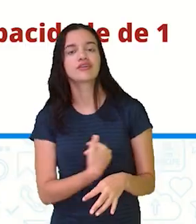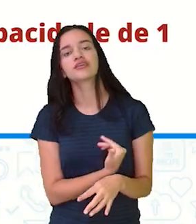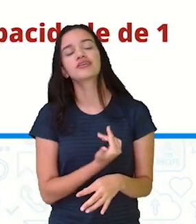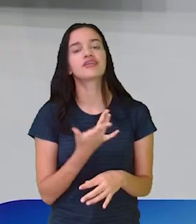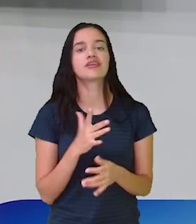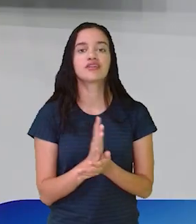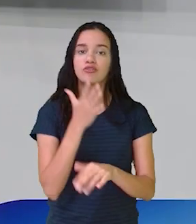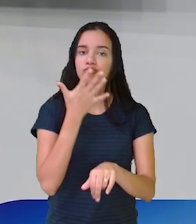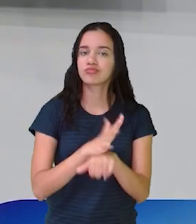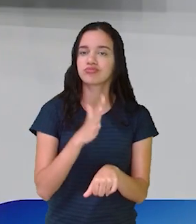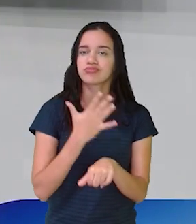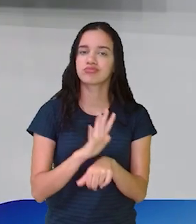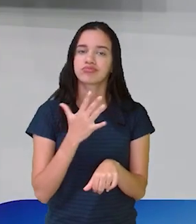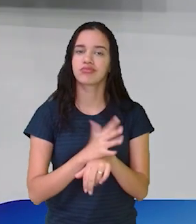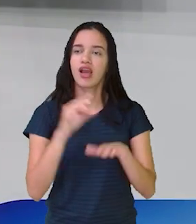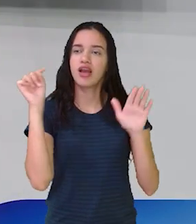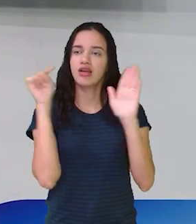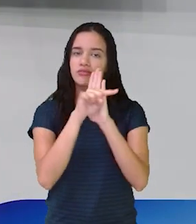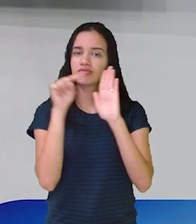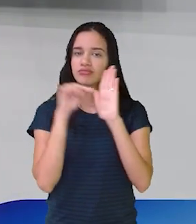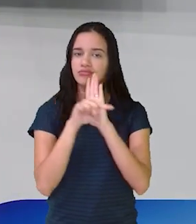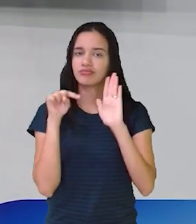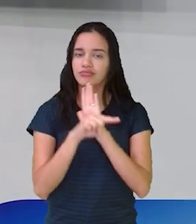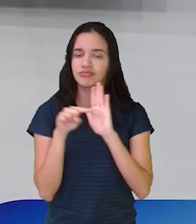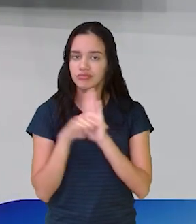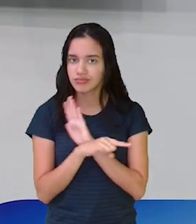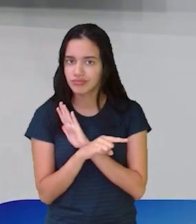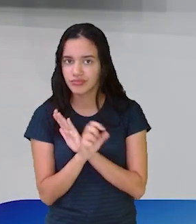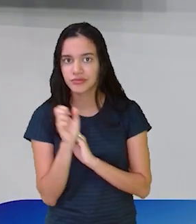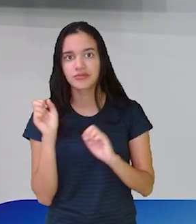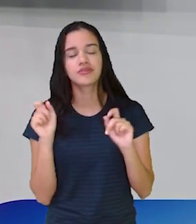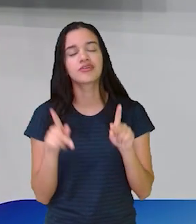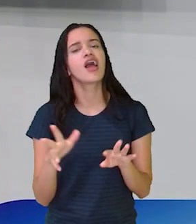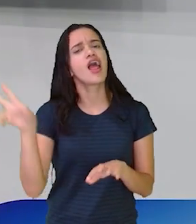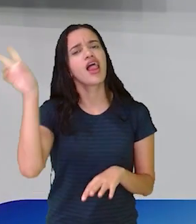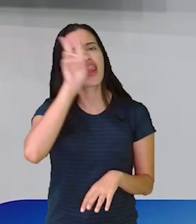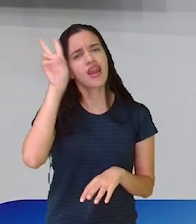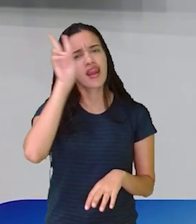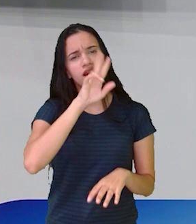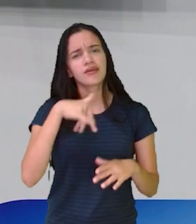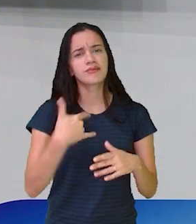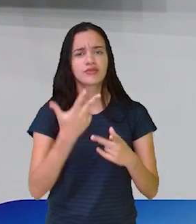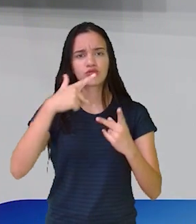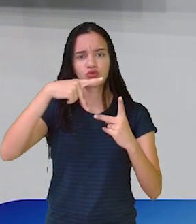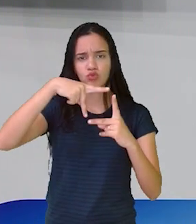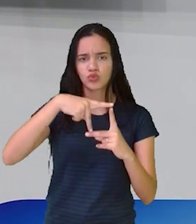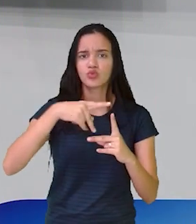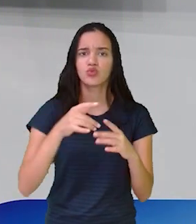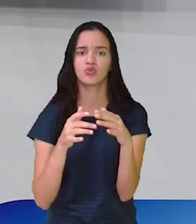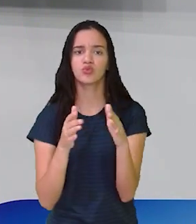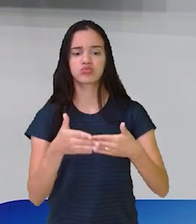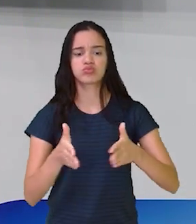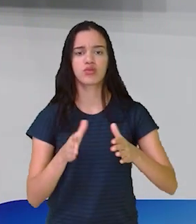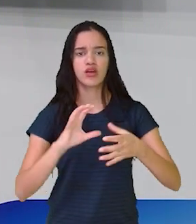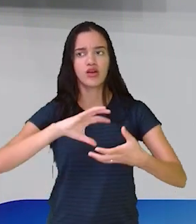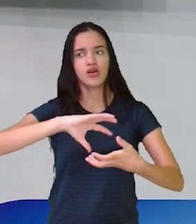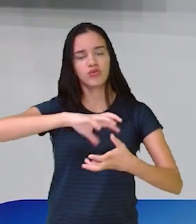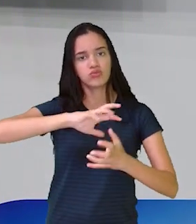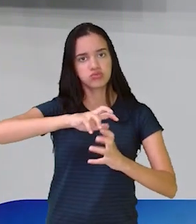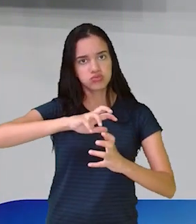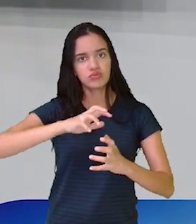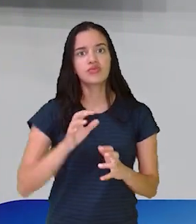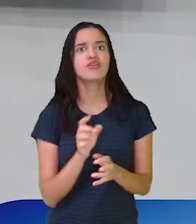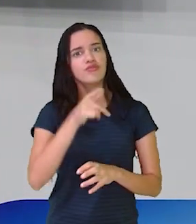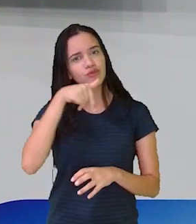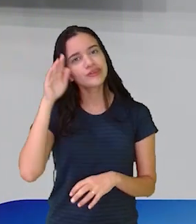vai fazer questões relacionadas a isso. Lembram do cubo mágico? Vocês sabem que tem cubos maiores,